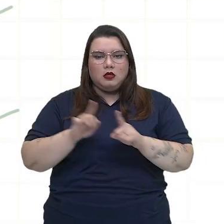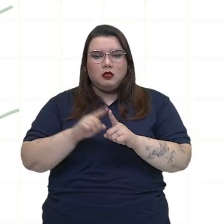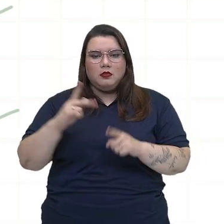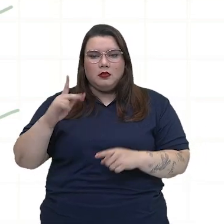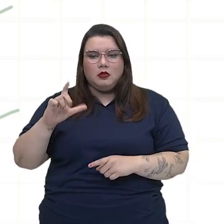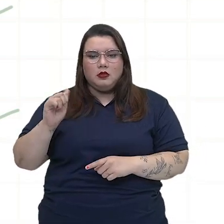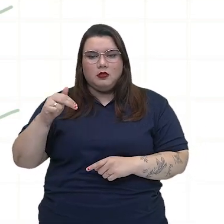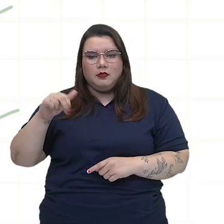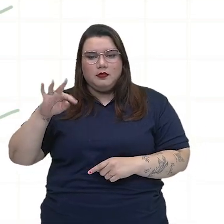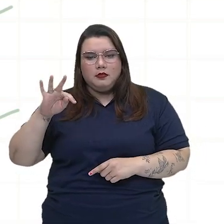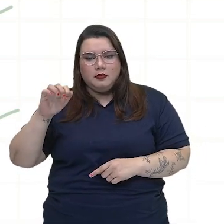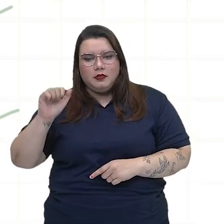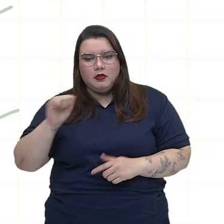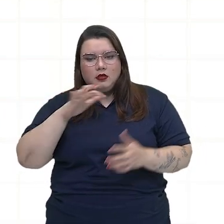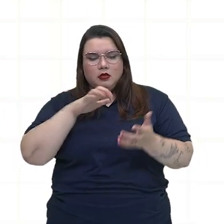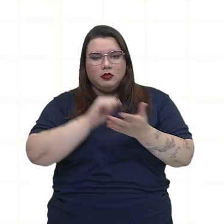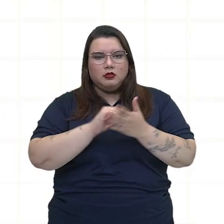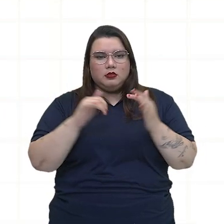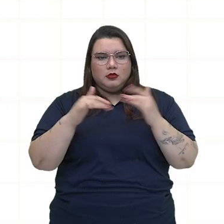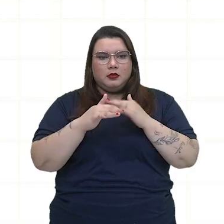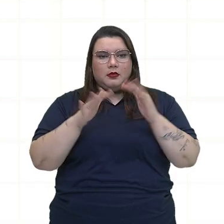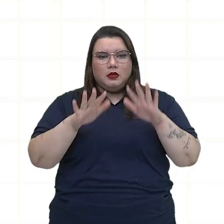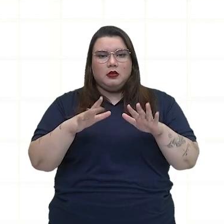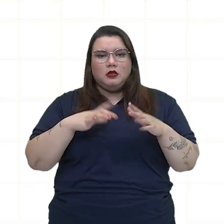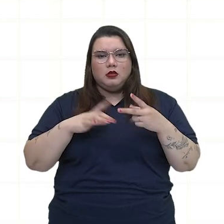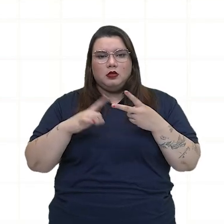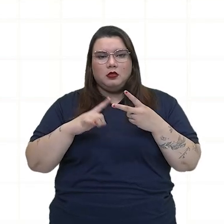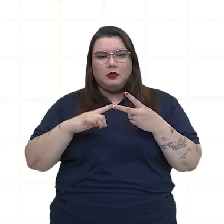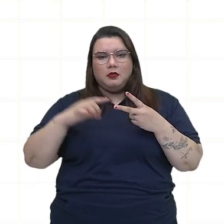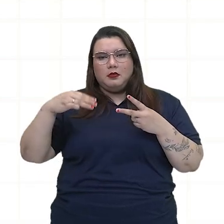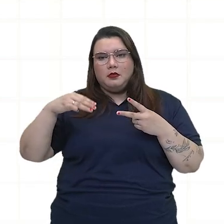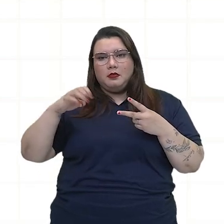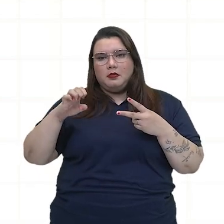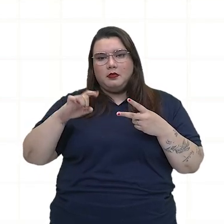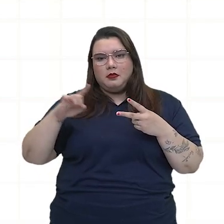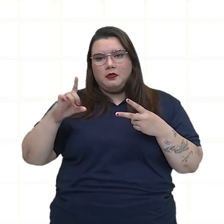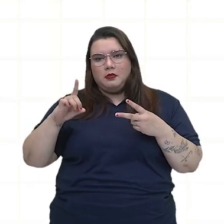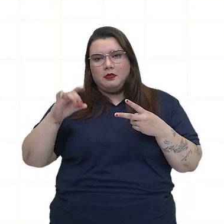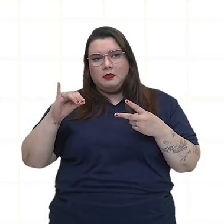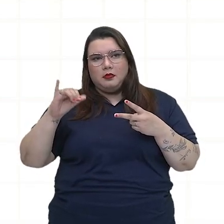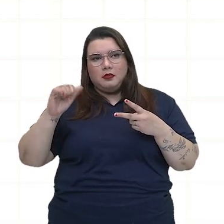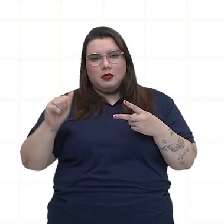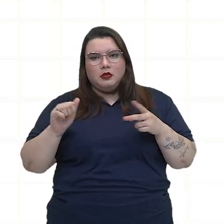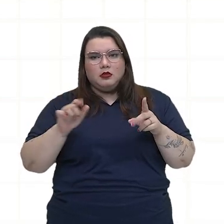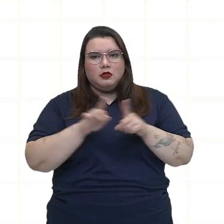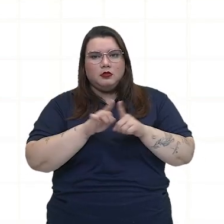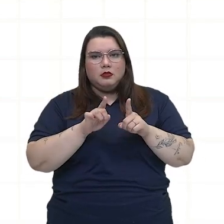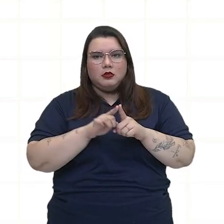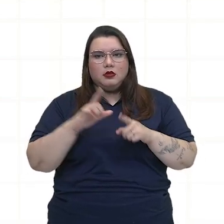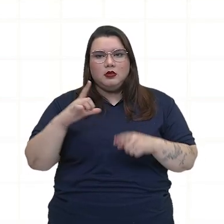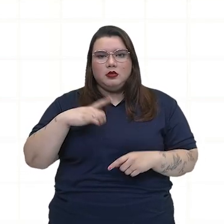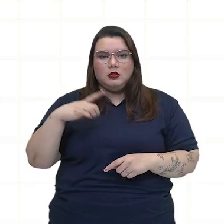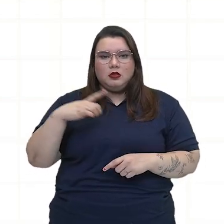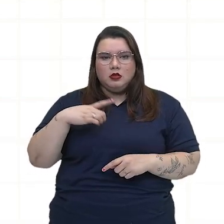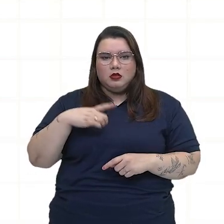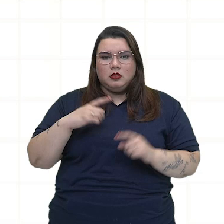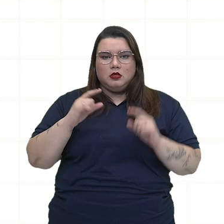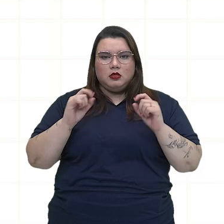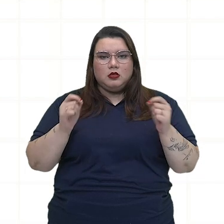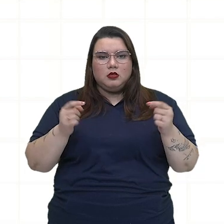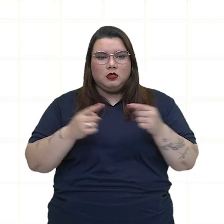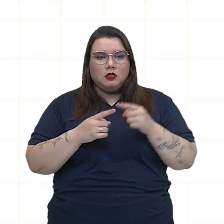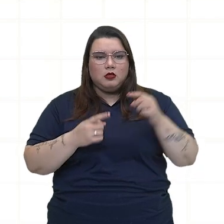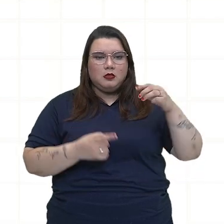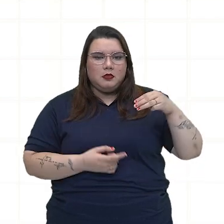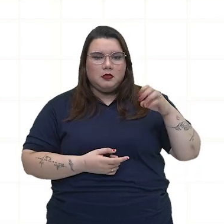plantas. Quando eu tenho uma escala média, eu vou acabar tendo também uma